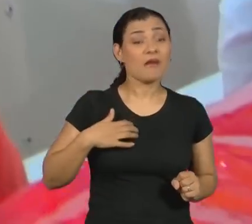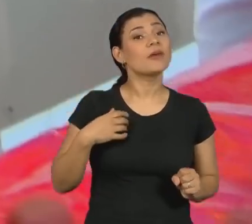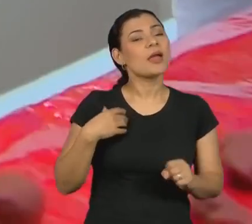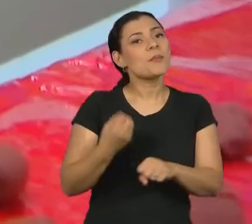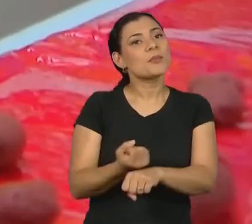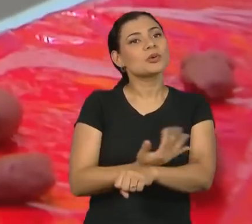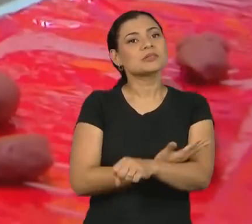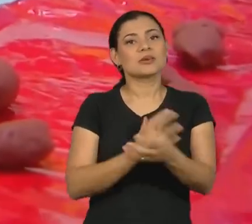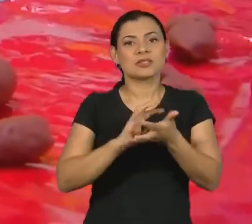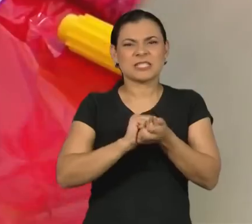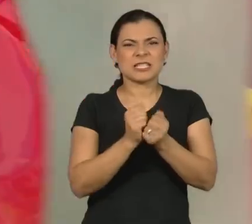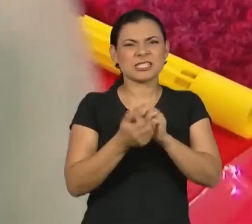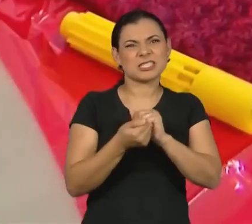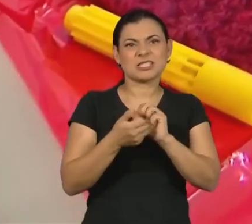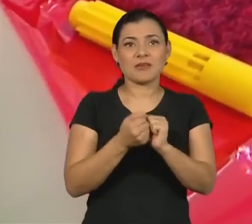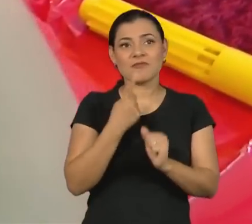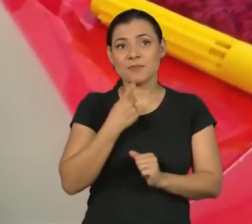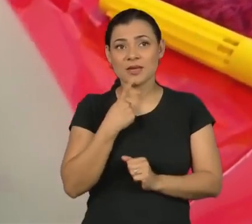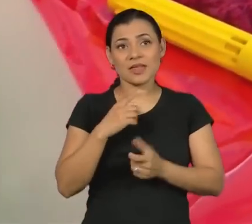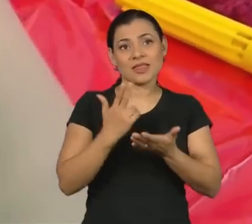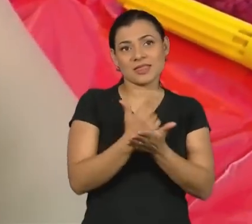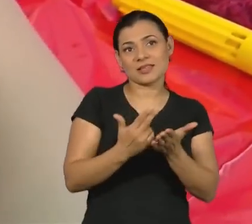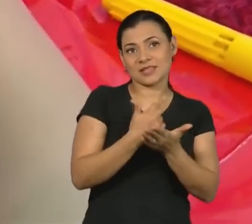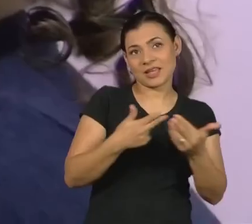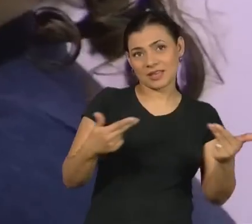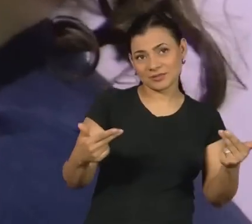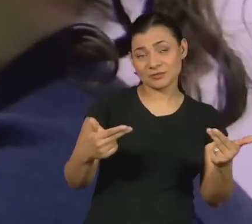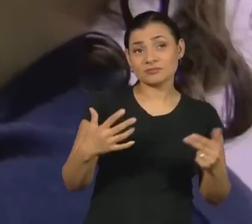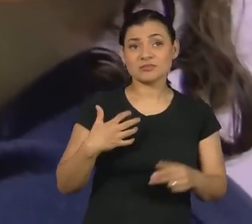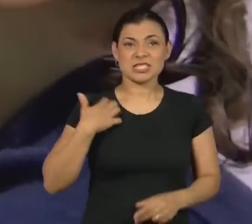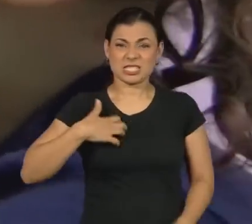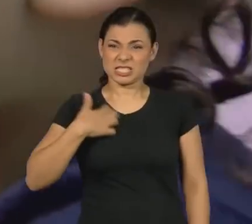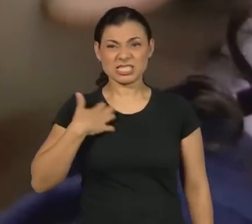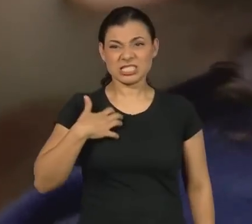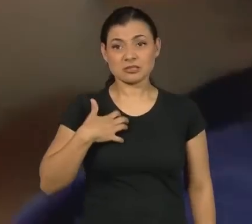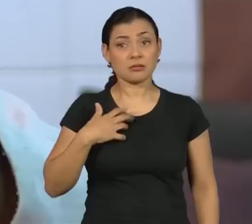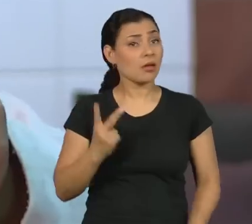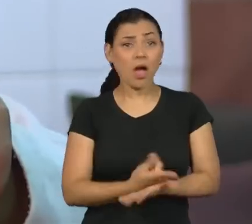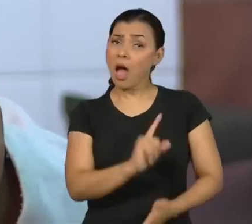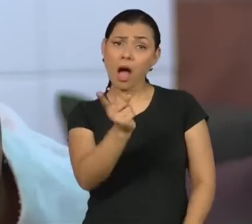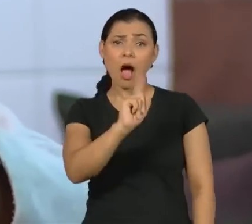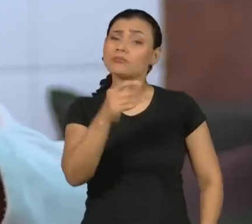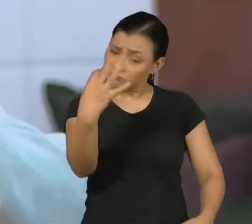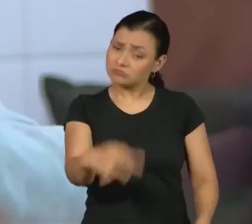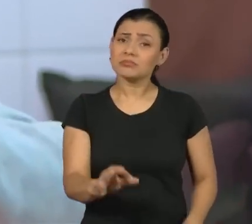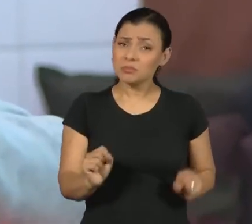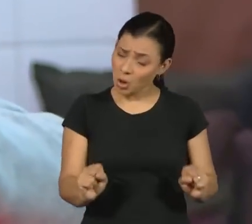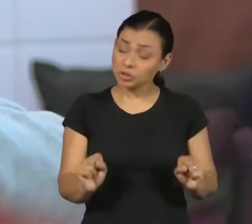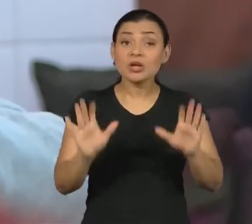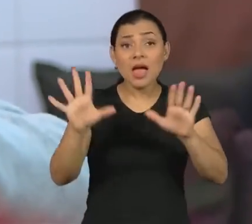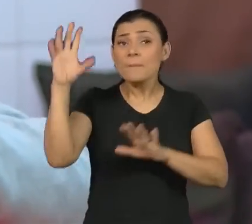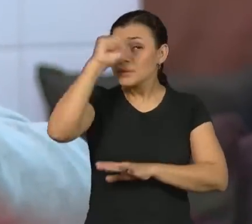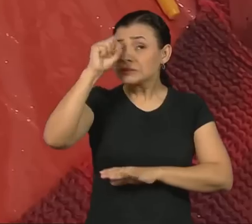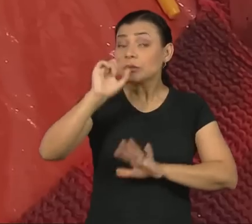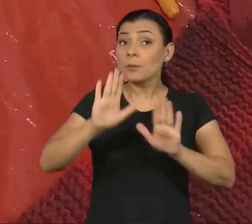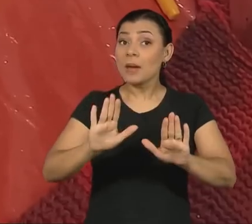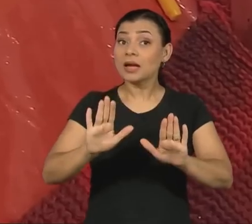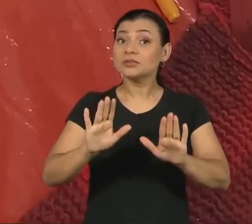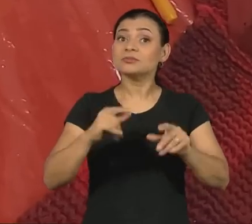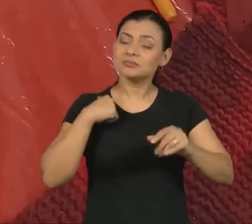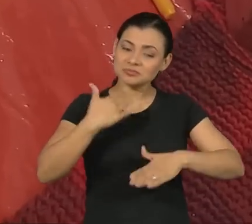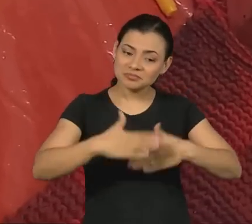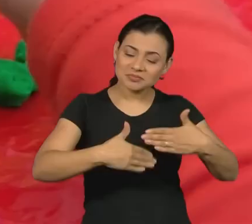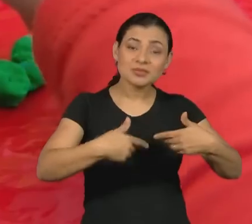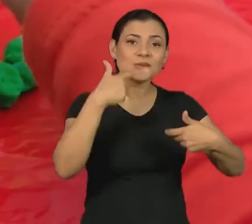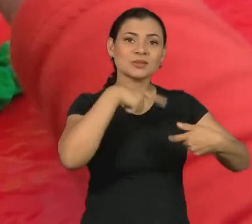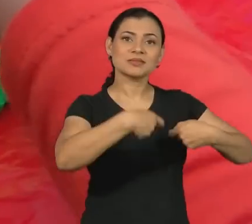com massinha vermelha e desenhos. Sentir raiva aqui não é errado, faz parte do aprendizado. E quando ganha